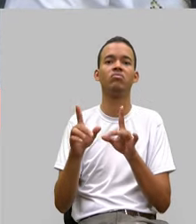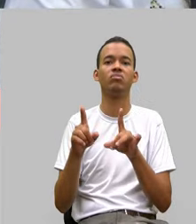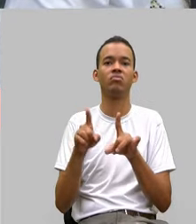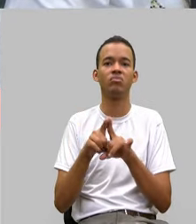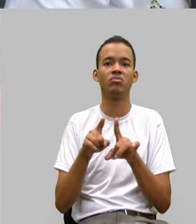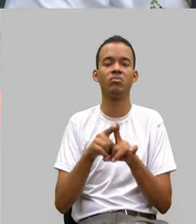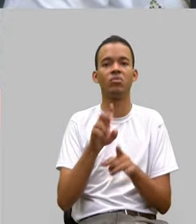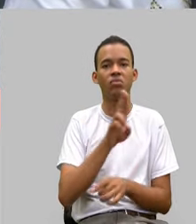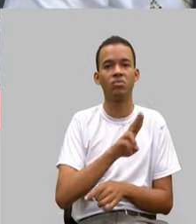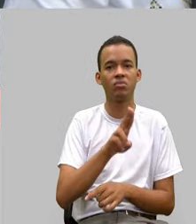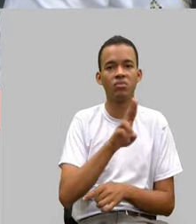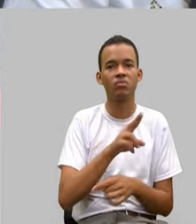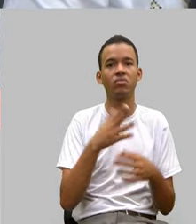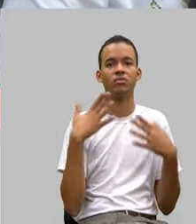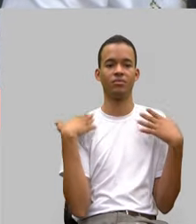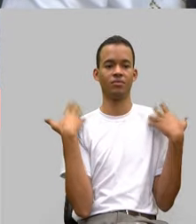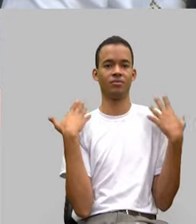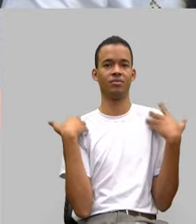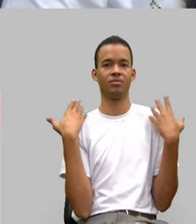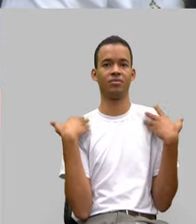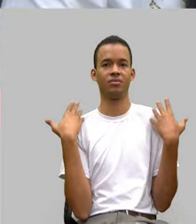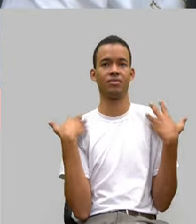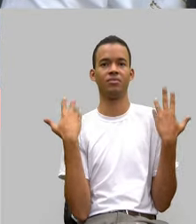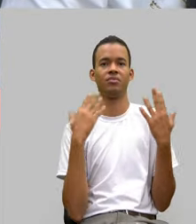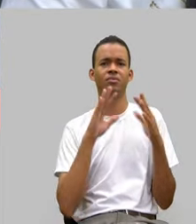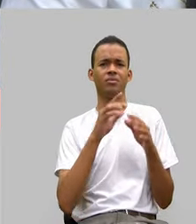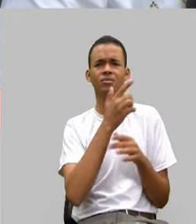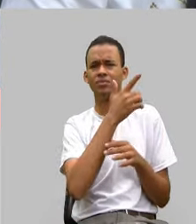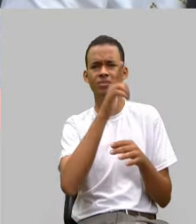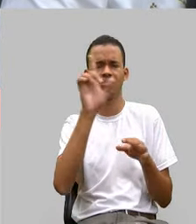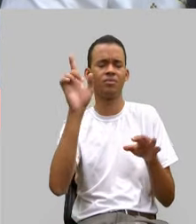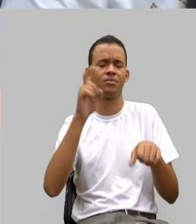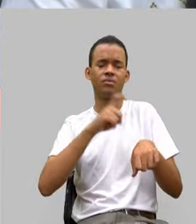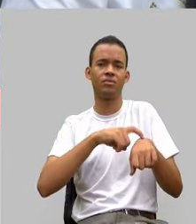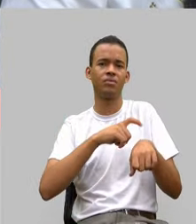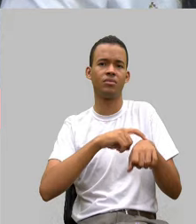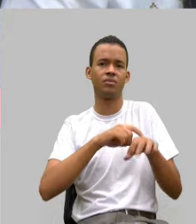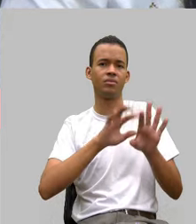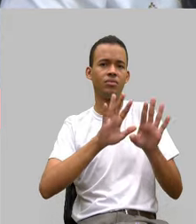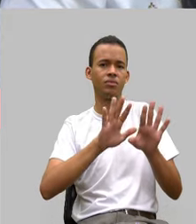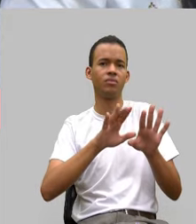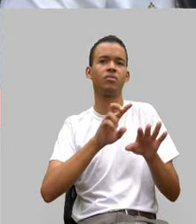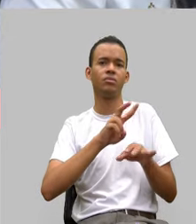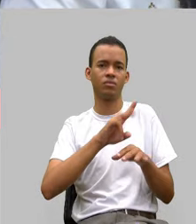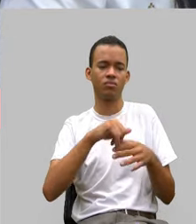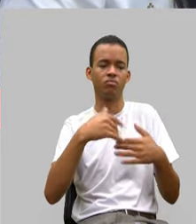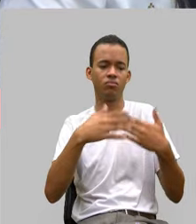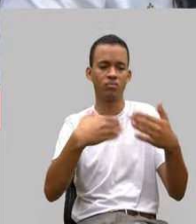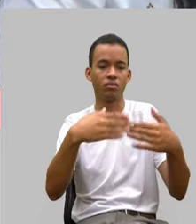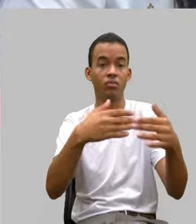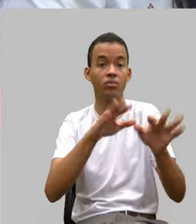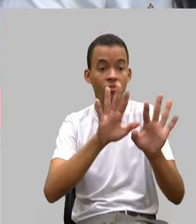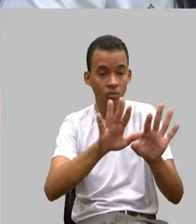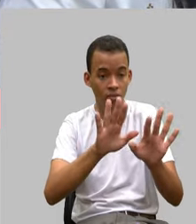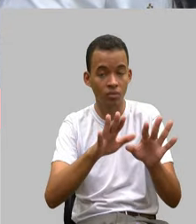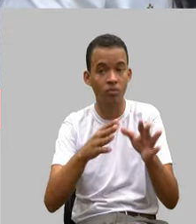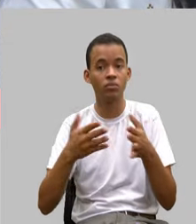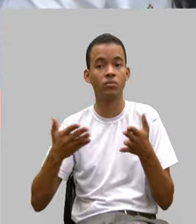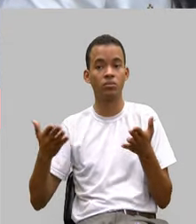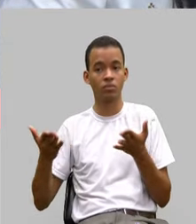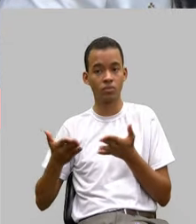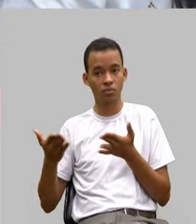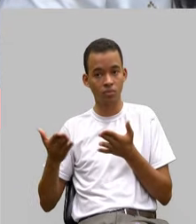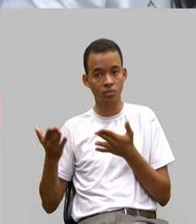fala né mas isso vai ser em outros momentos que fatalmente irão acontecer mas hoje o assunto é é